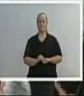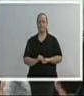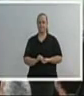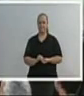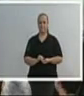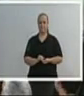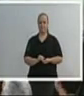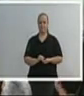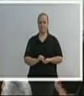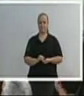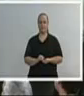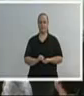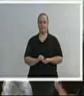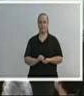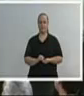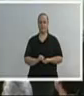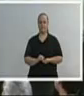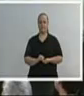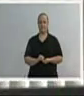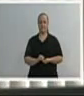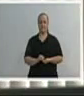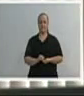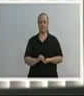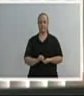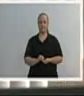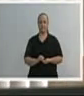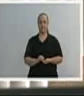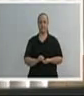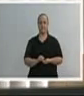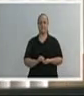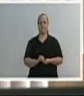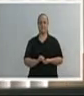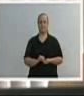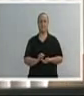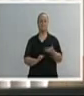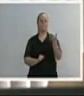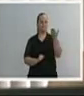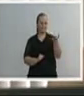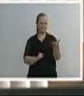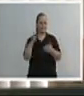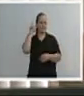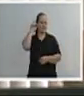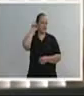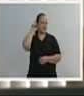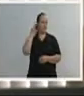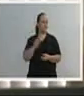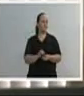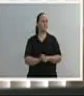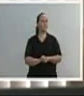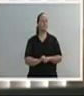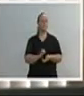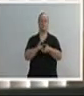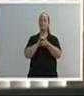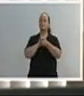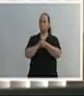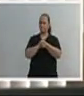Concede uma... minuto para mim, presidente. Com a palavra, vereador Jens Mando. Parabéns pelo discurso